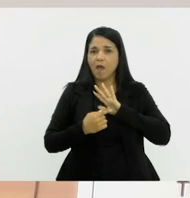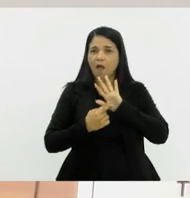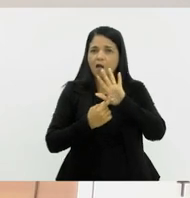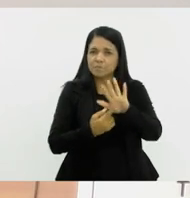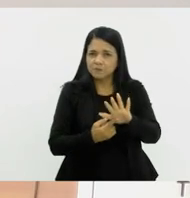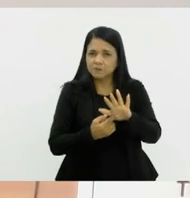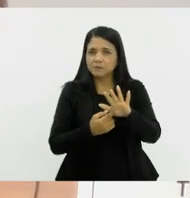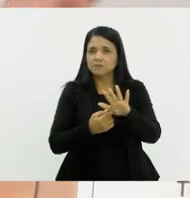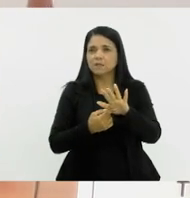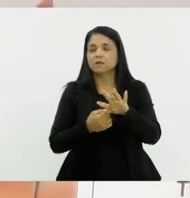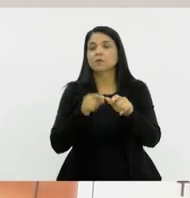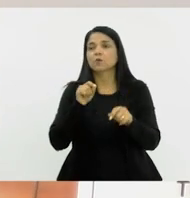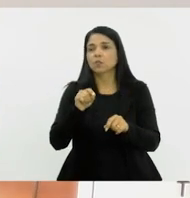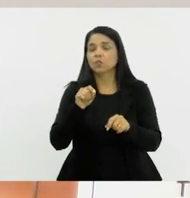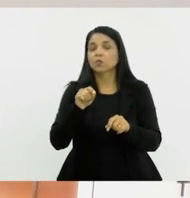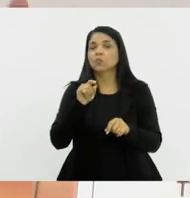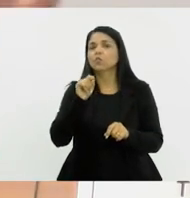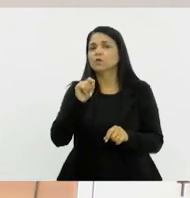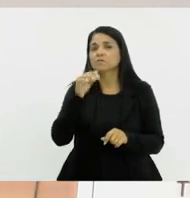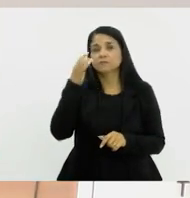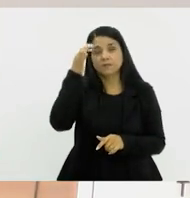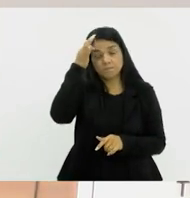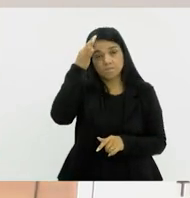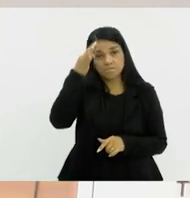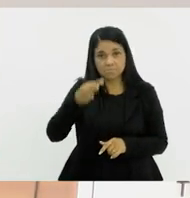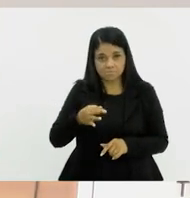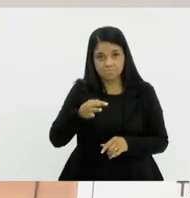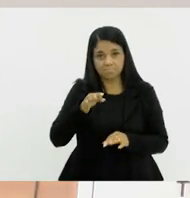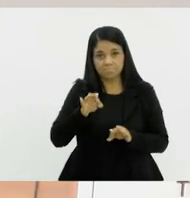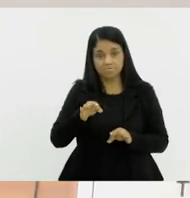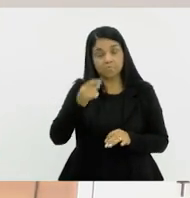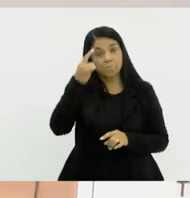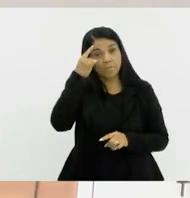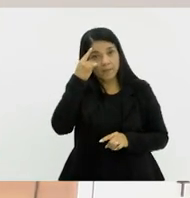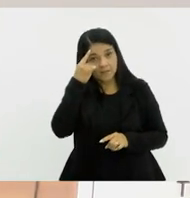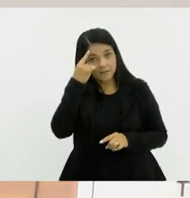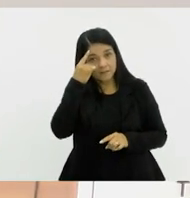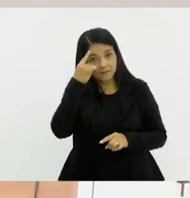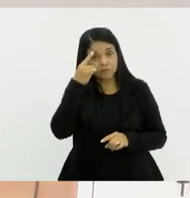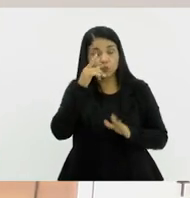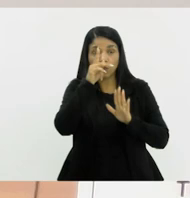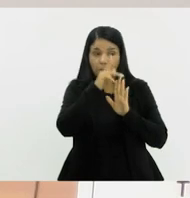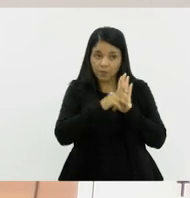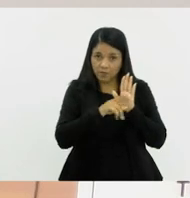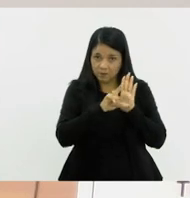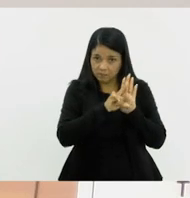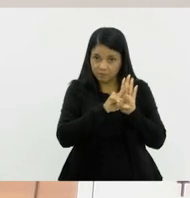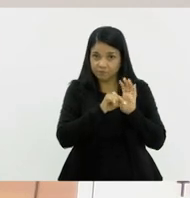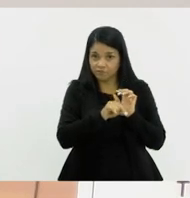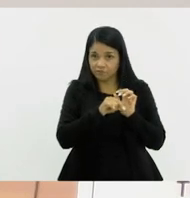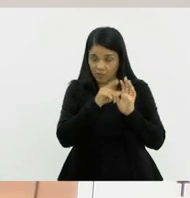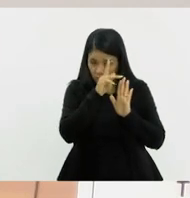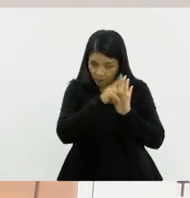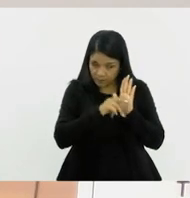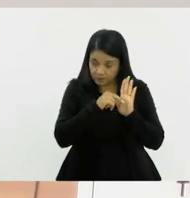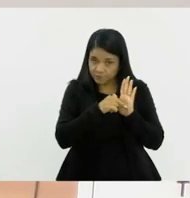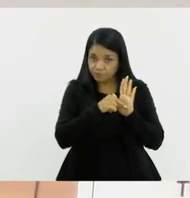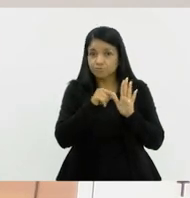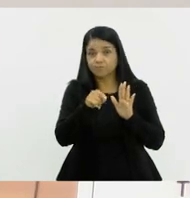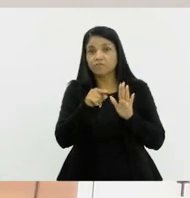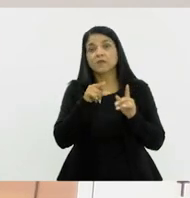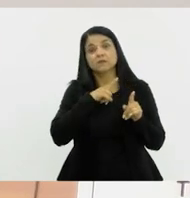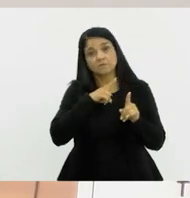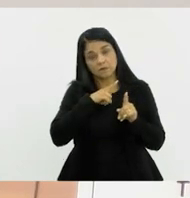sua manifestação em relação a esse plano. Aí essa manifestação provavelmente virá com questionamentos.